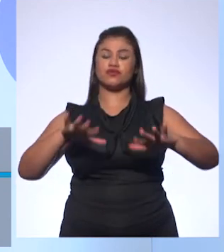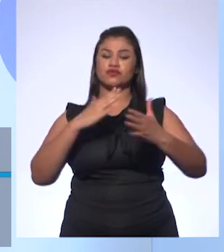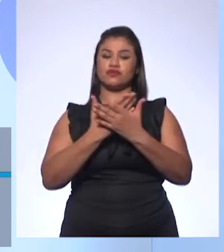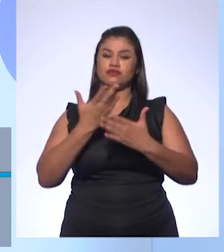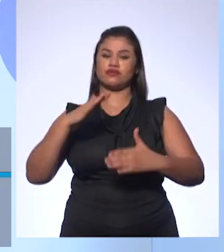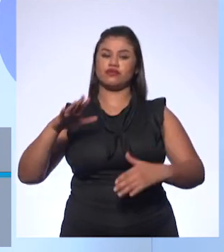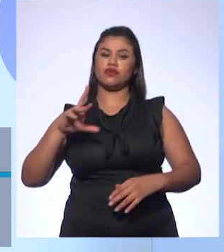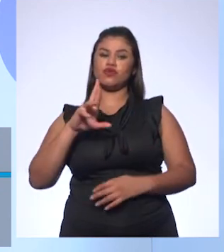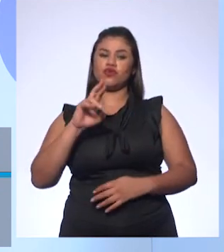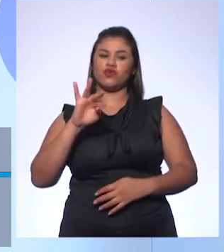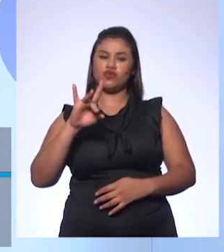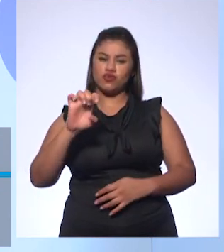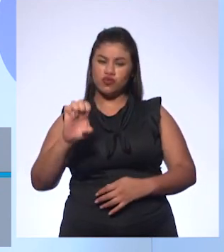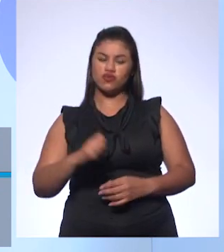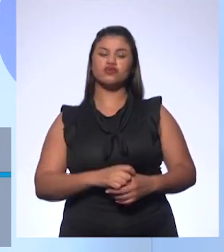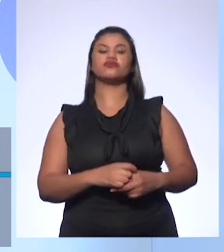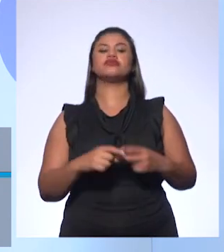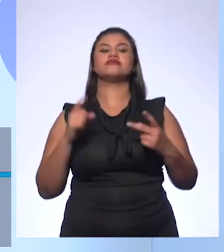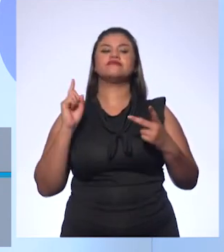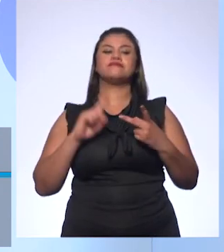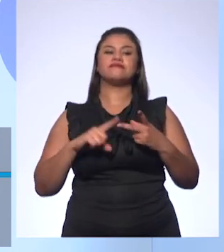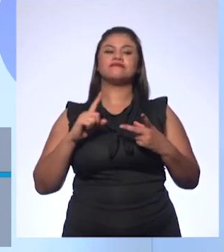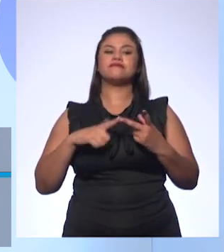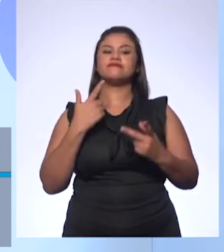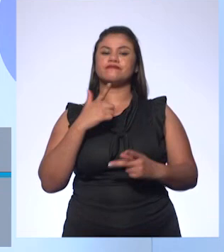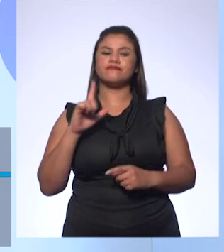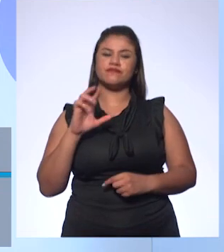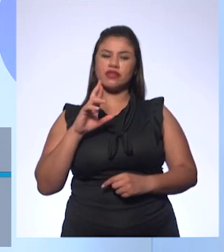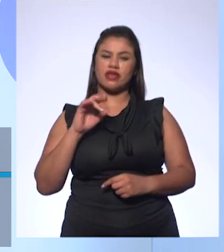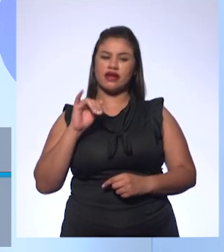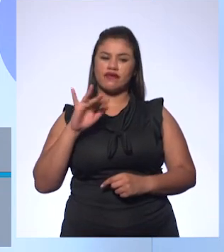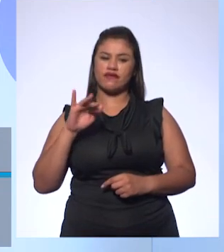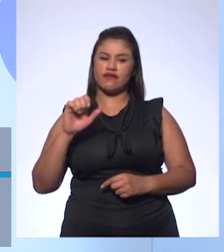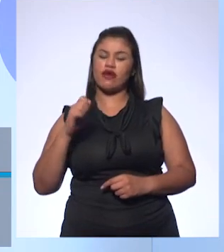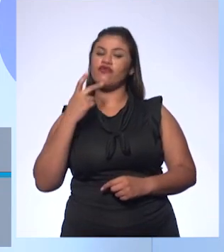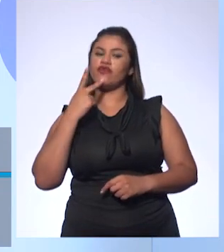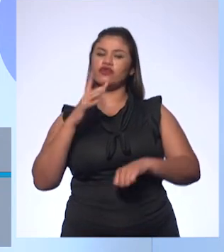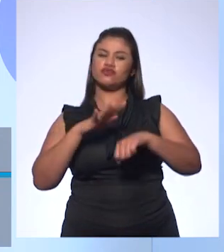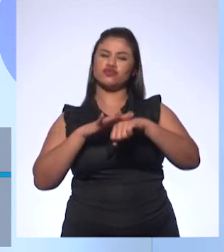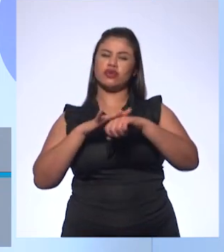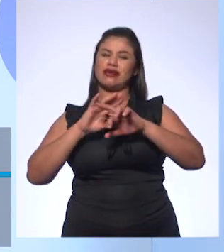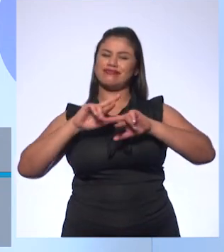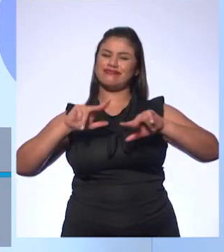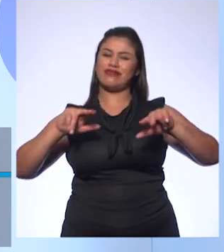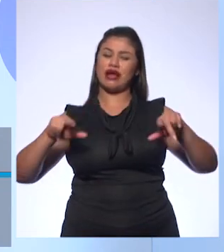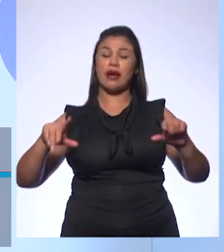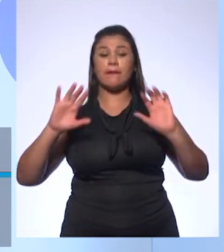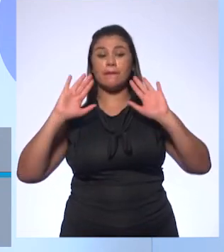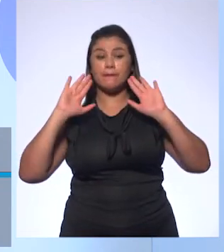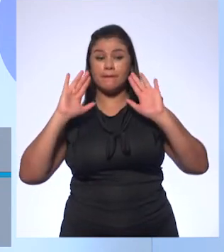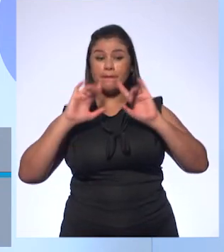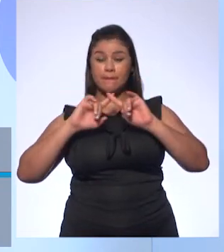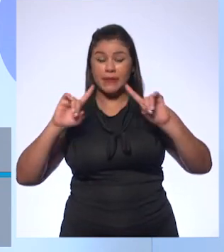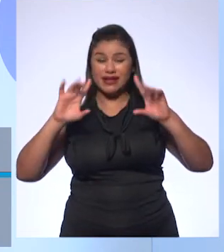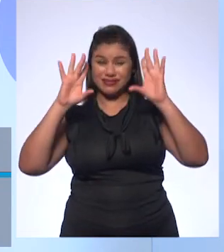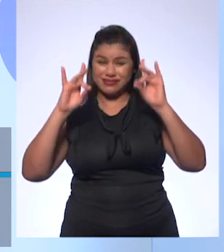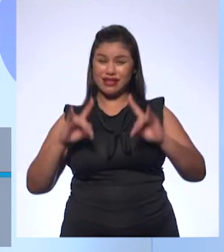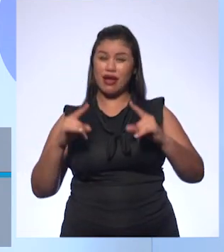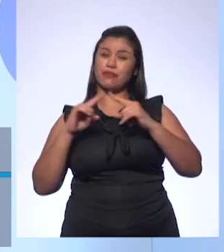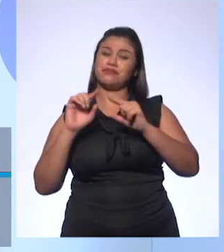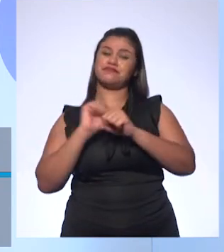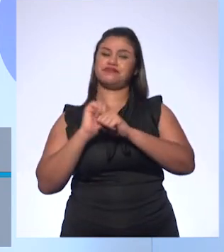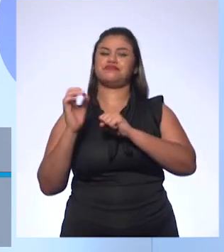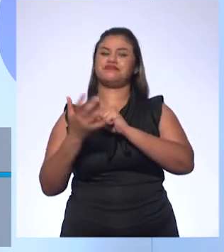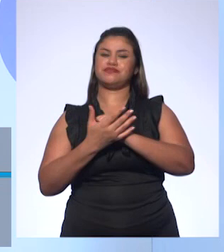A aluna Ruth também Covid-19. O Rafael colocou doenças, mas aí a especificidade é a Covid-19, né? Que é